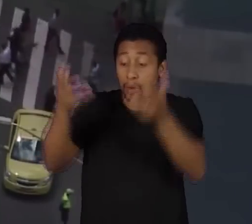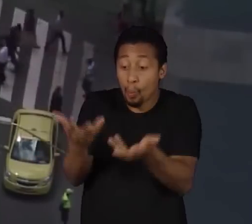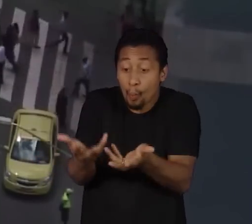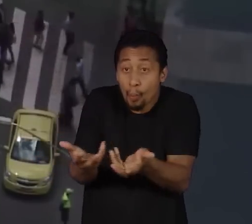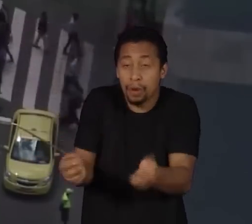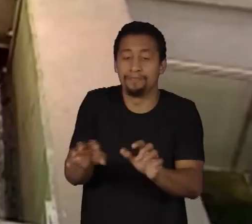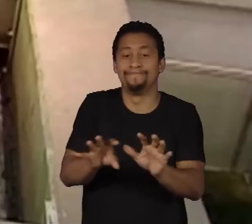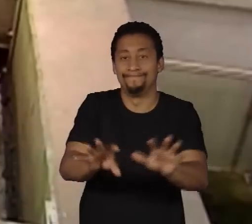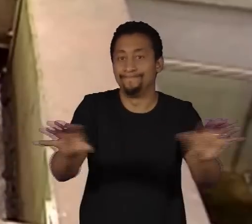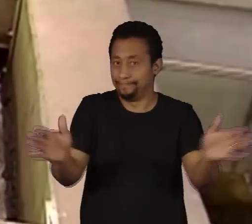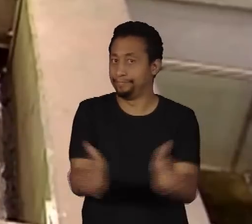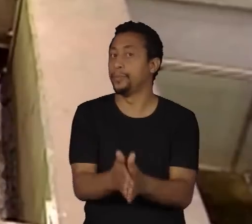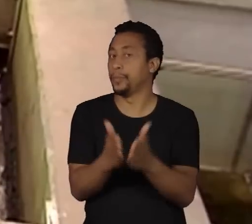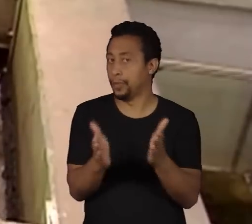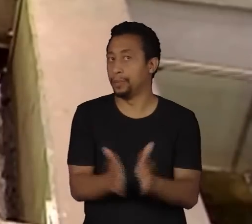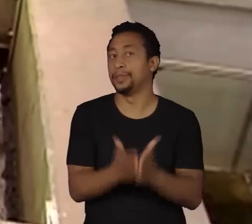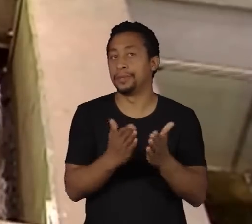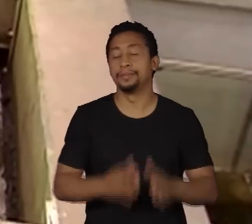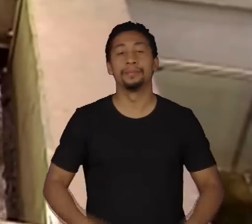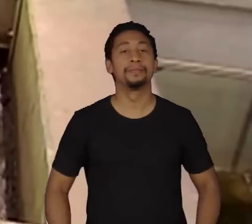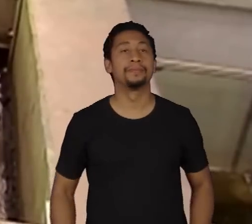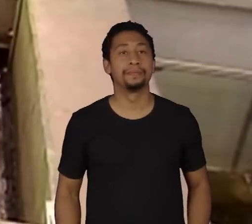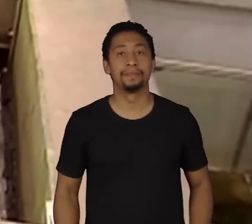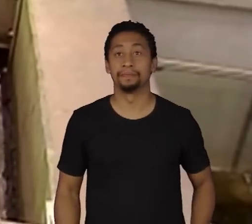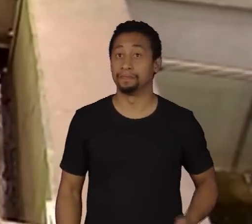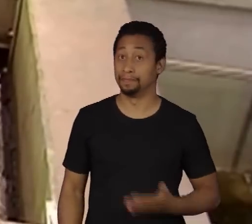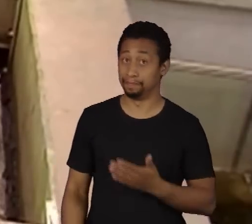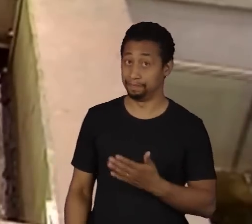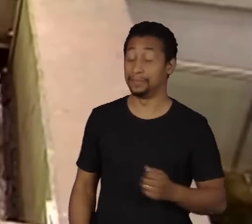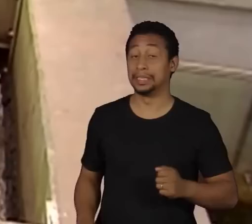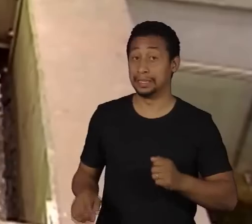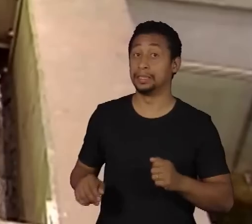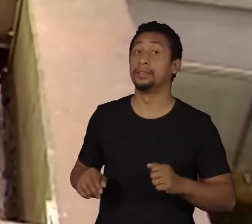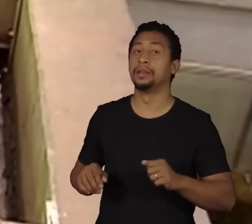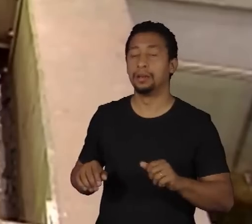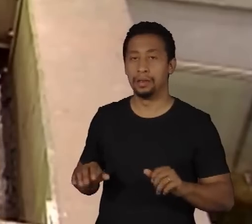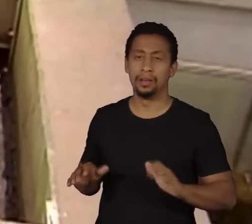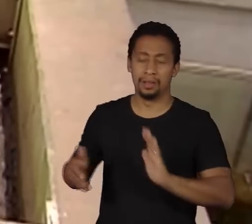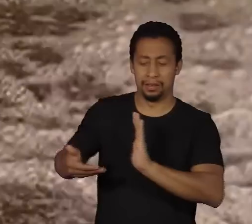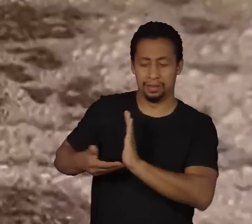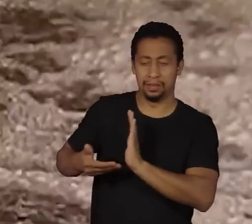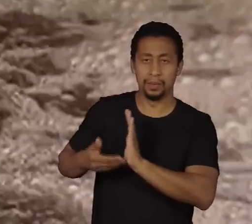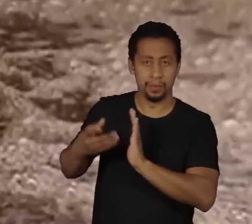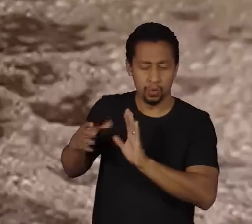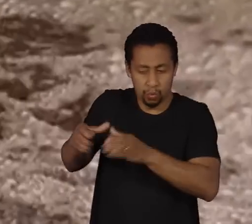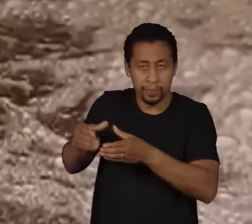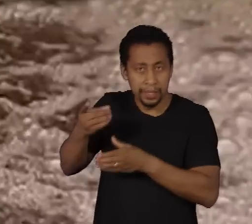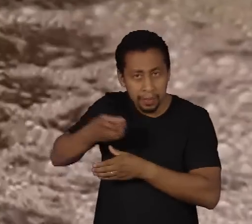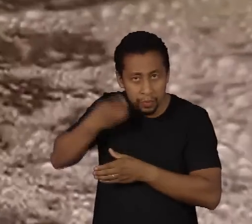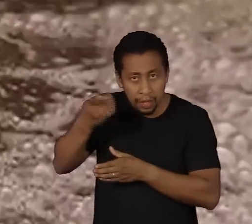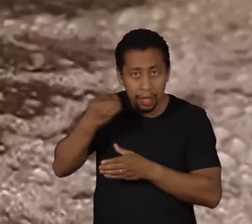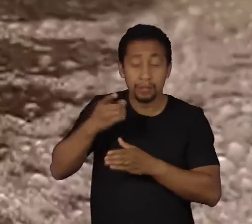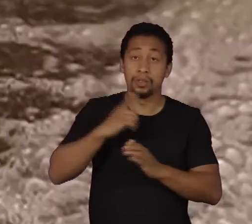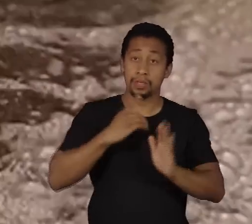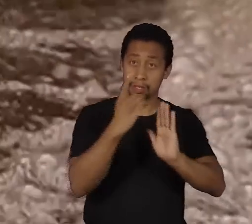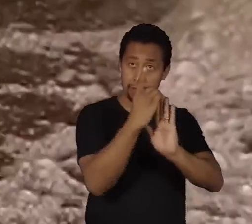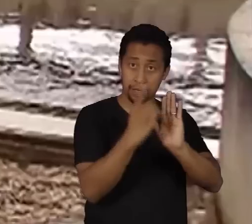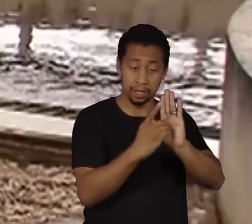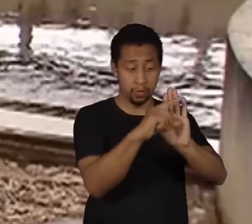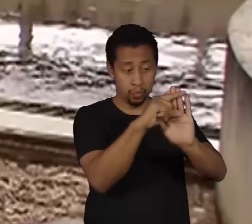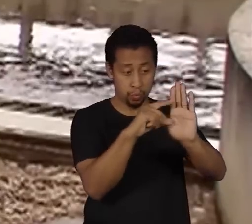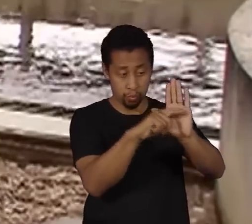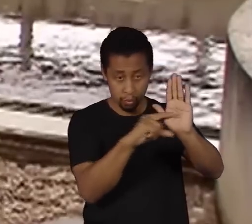pobres. A Câmara dos Deputados suspende 2 parágrafos dos decretos do governo Lula